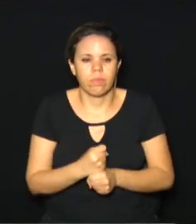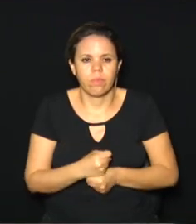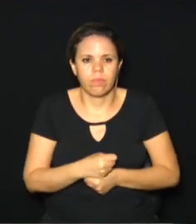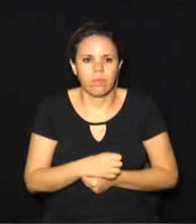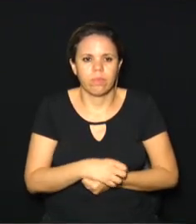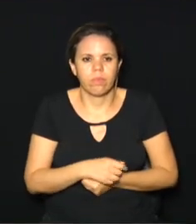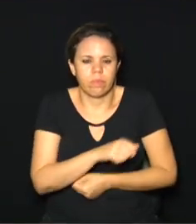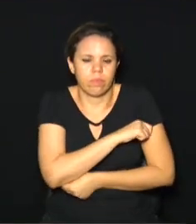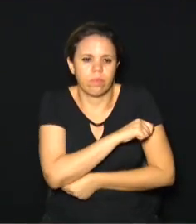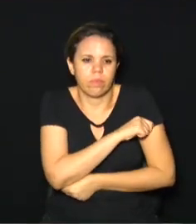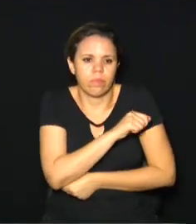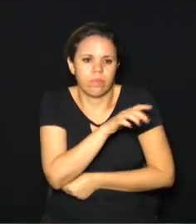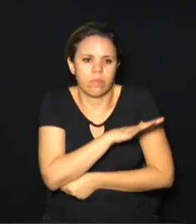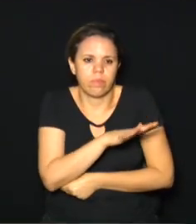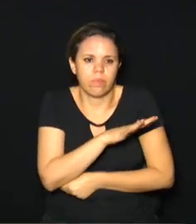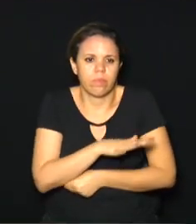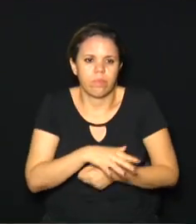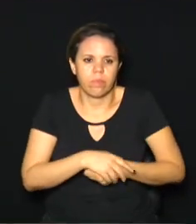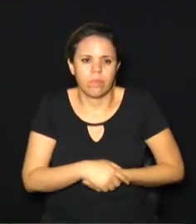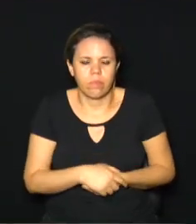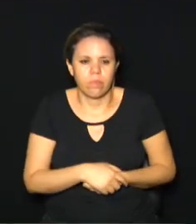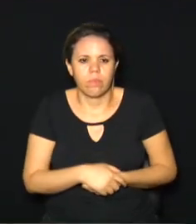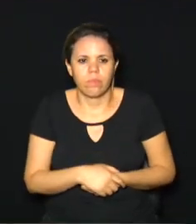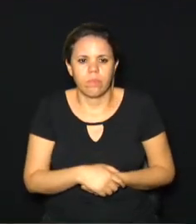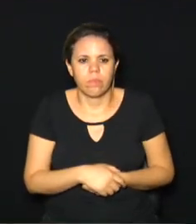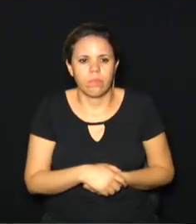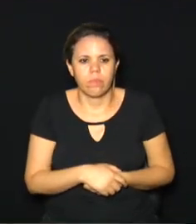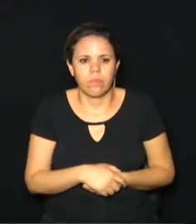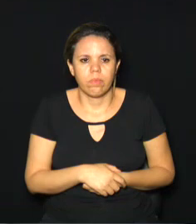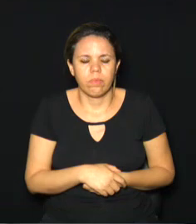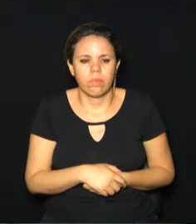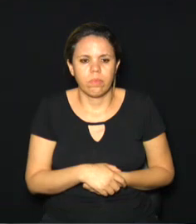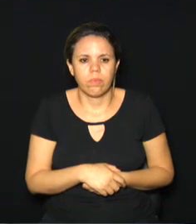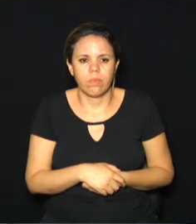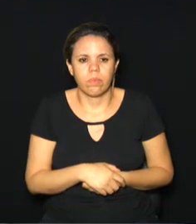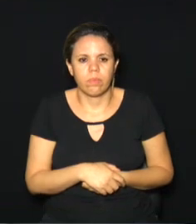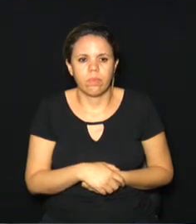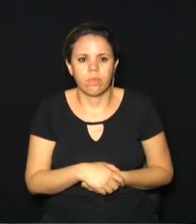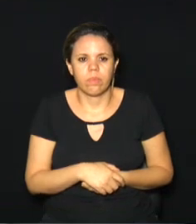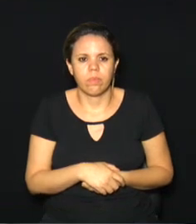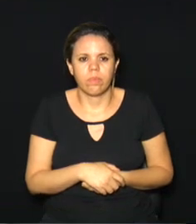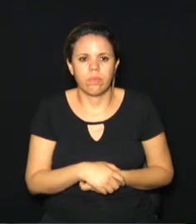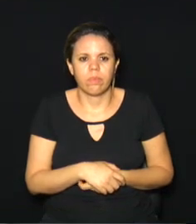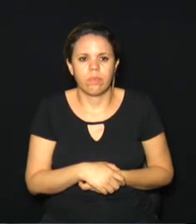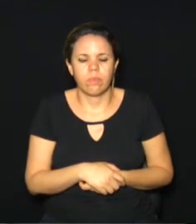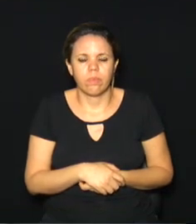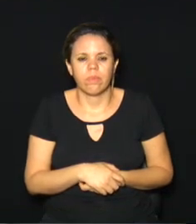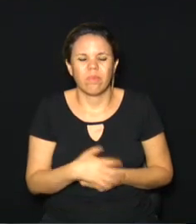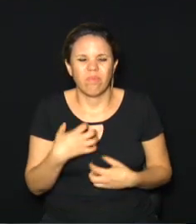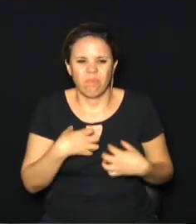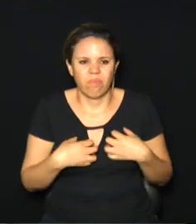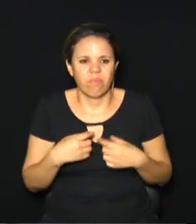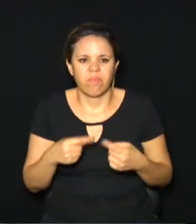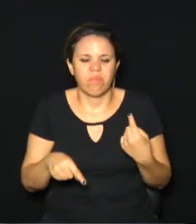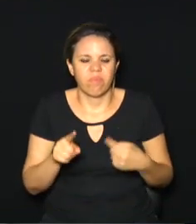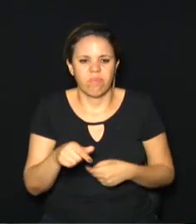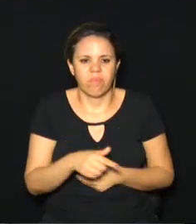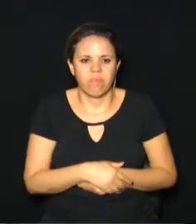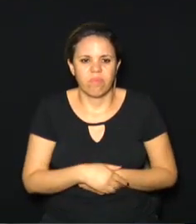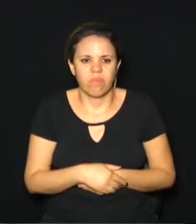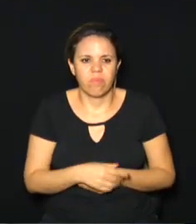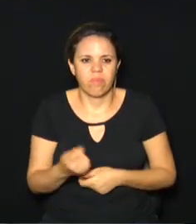os alunos, né? O lado dos alunos também, né? Então é dramático isso, mas